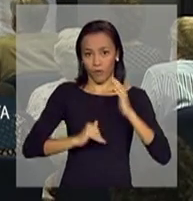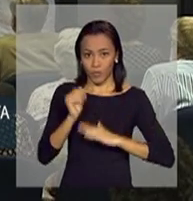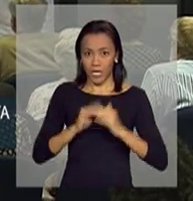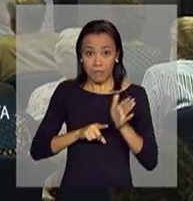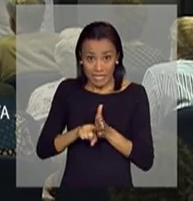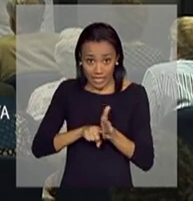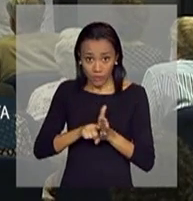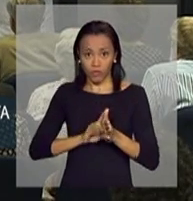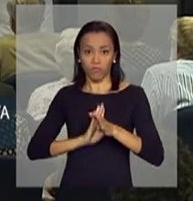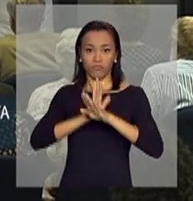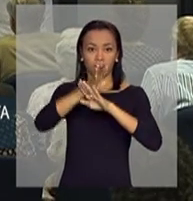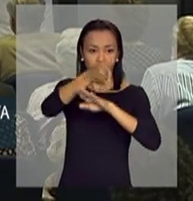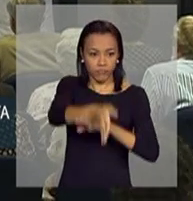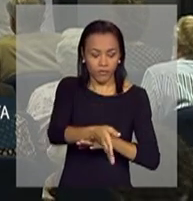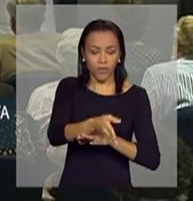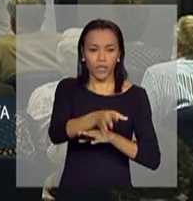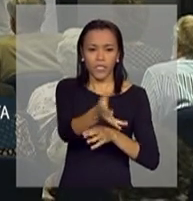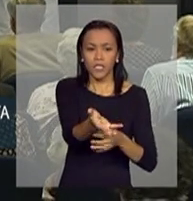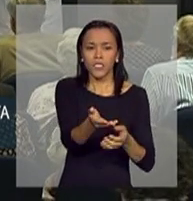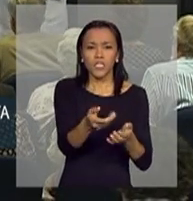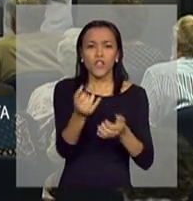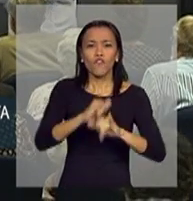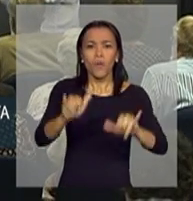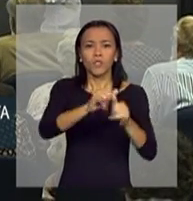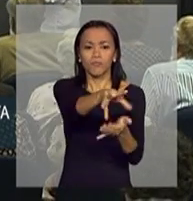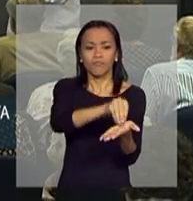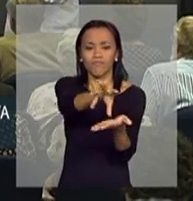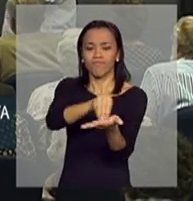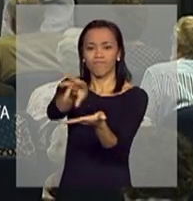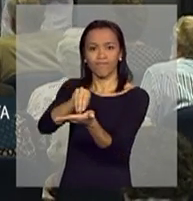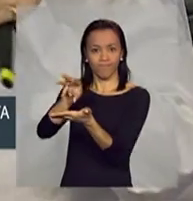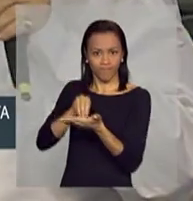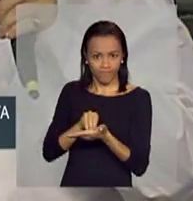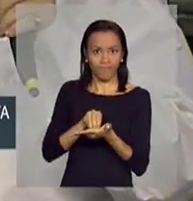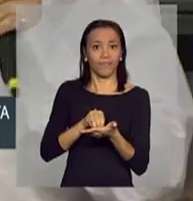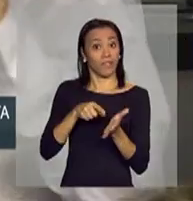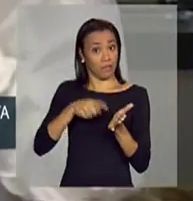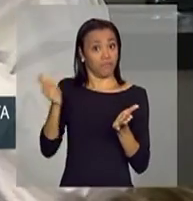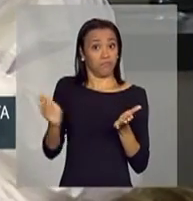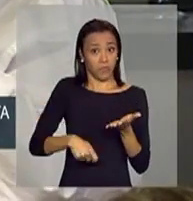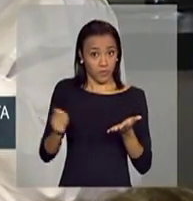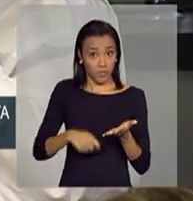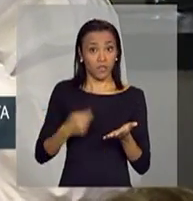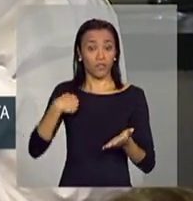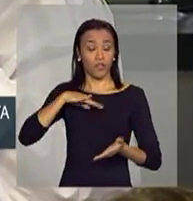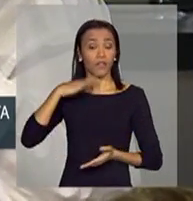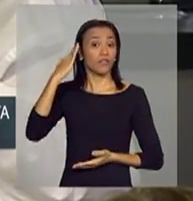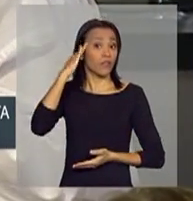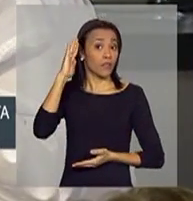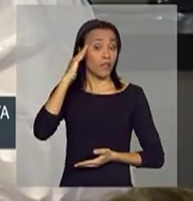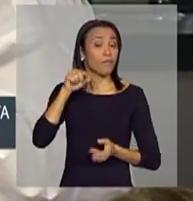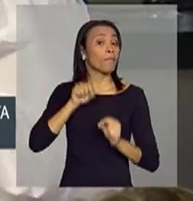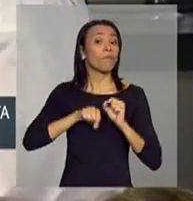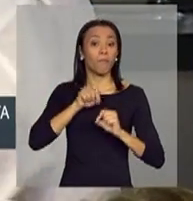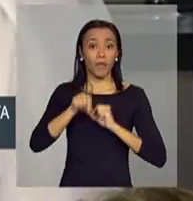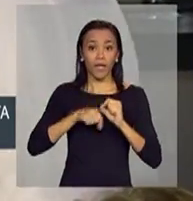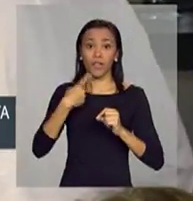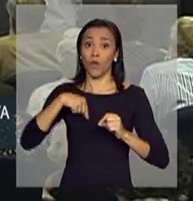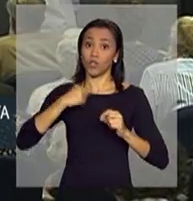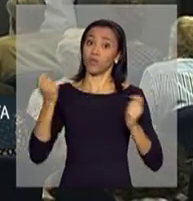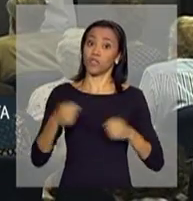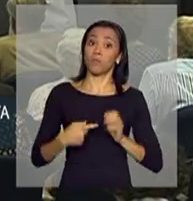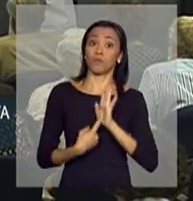fazer um levantamento preliminar. Tá? Suficiente, no nosso entender, para que a gente possa apresentar